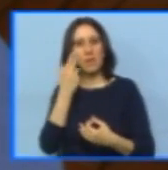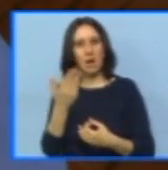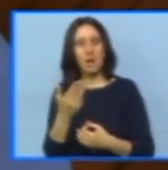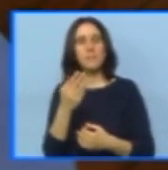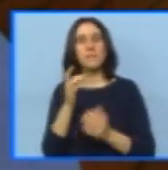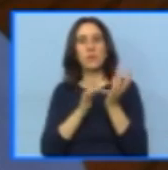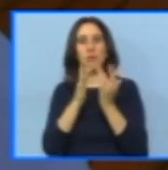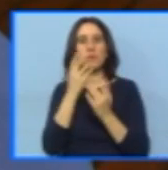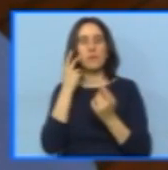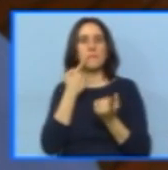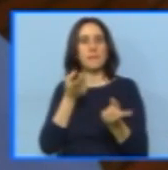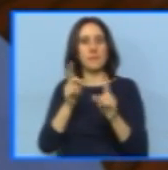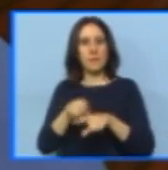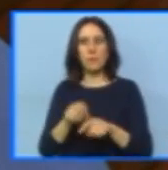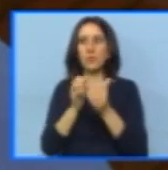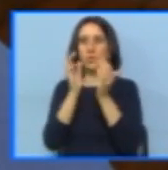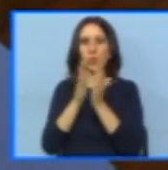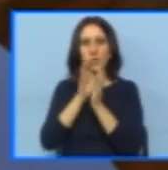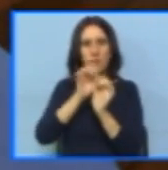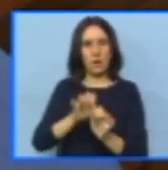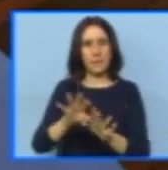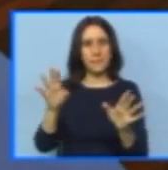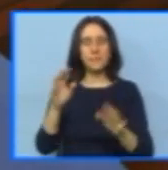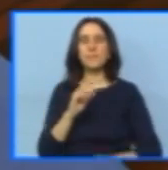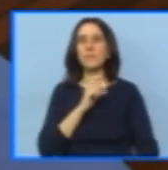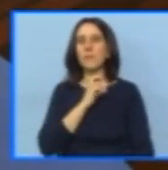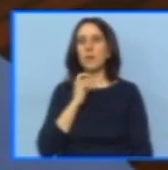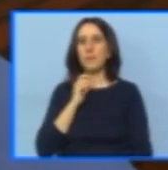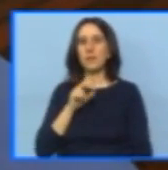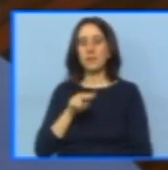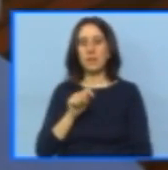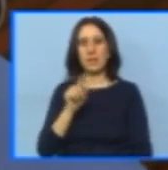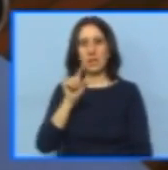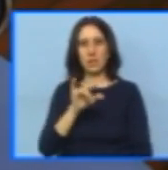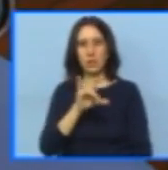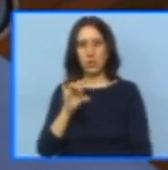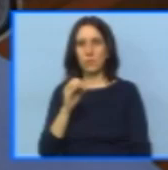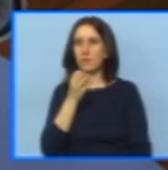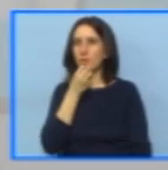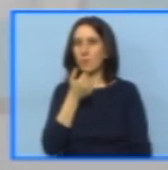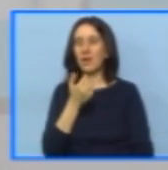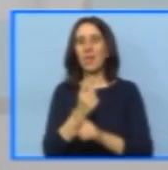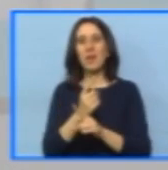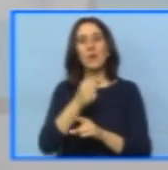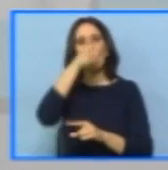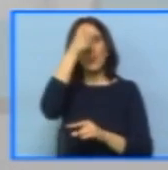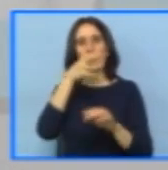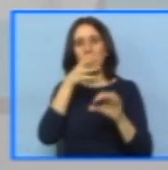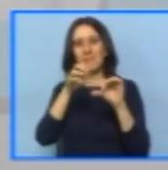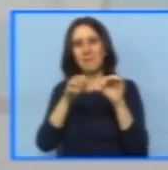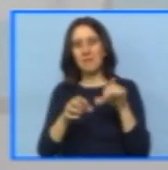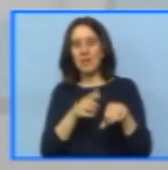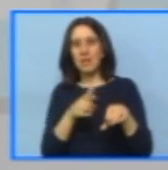comunicar isso a toda a gente. O Padre Nélio fez muito bem a contextualização deste domingo como início do